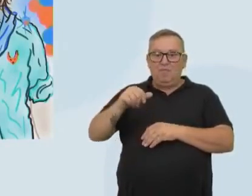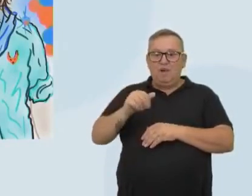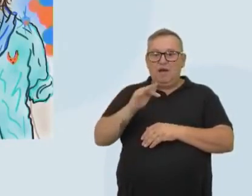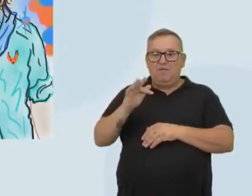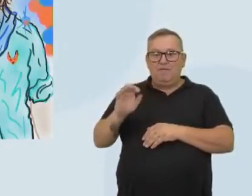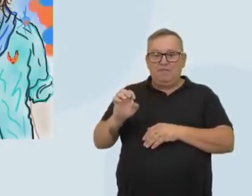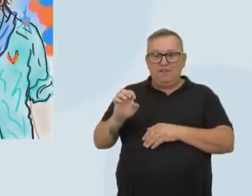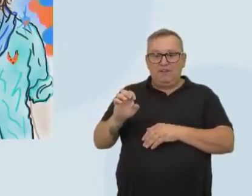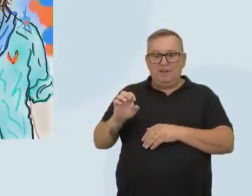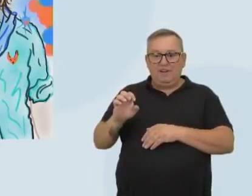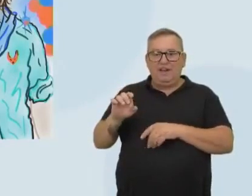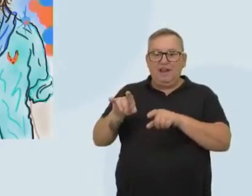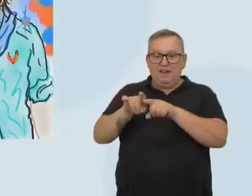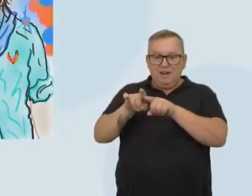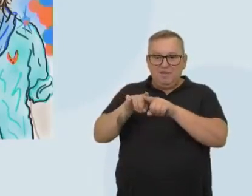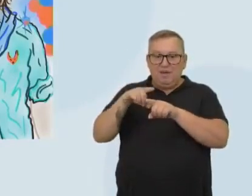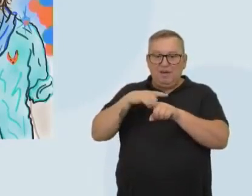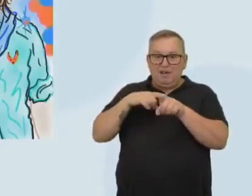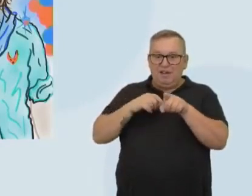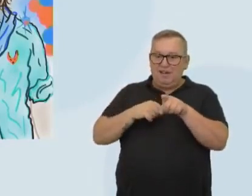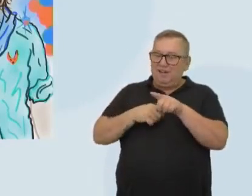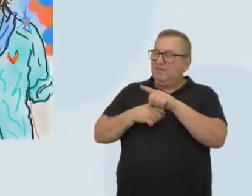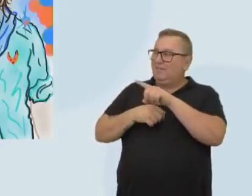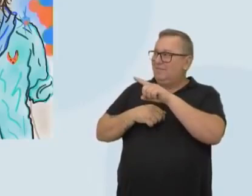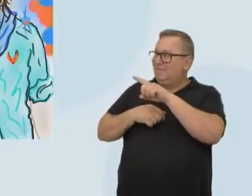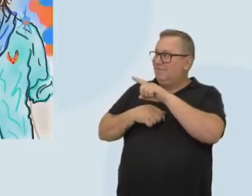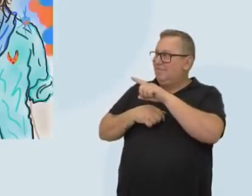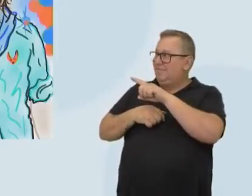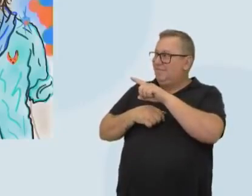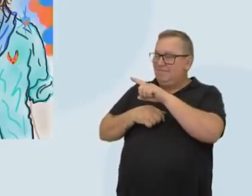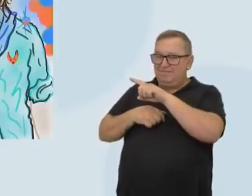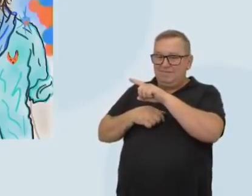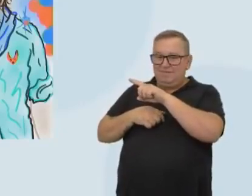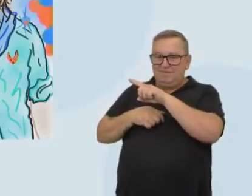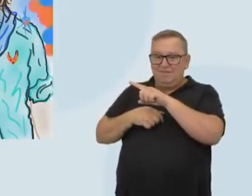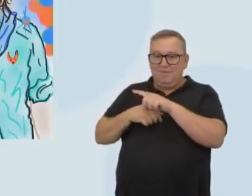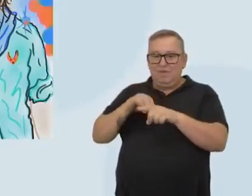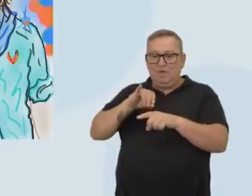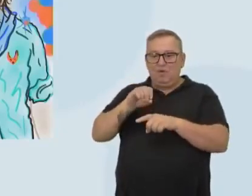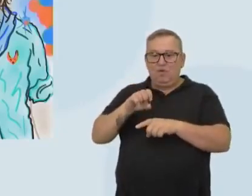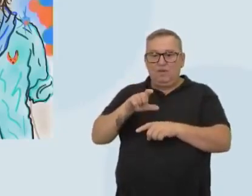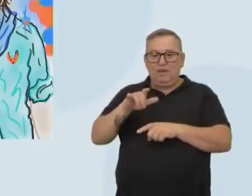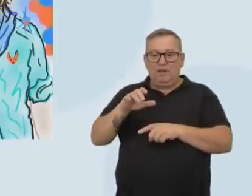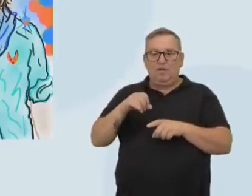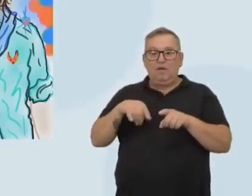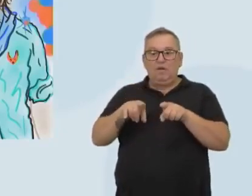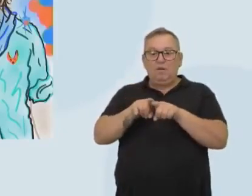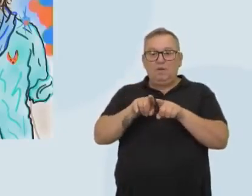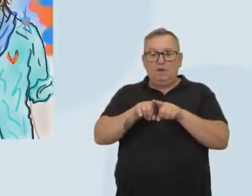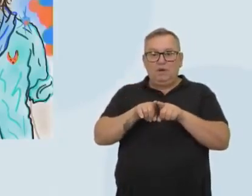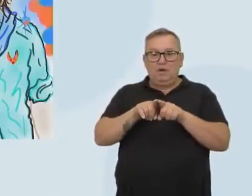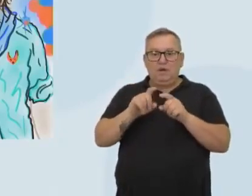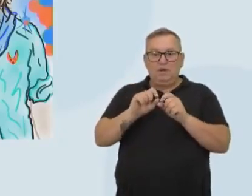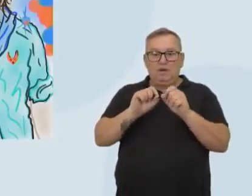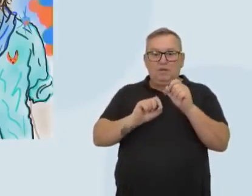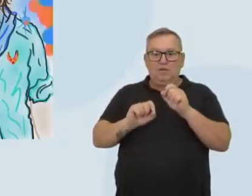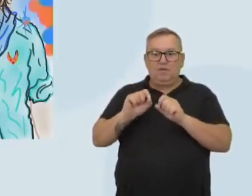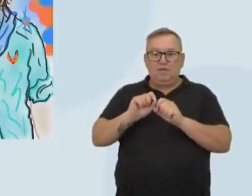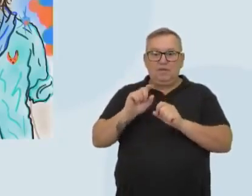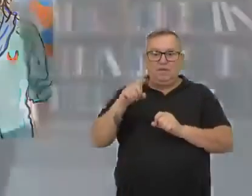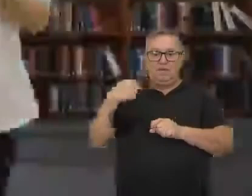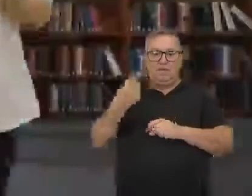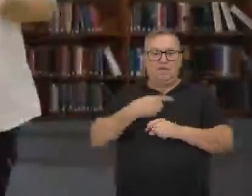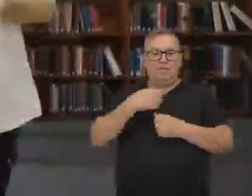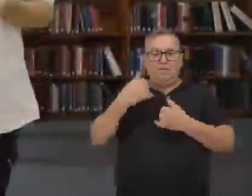Mafê também está ali trabalhando com alquimia, e o professor Jocélio também. Então, nós três, eu criei uns personagens pra